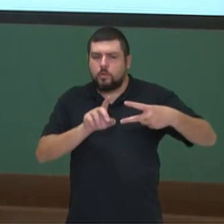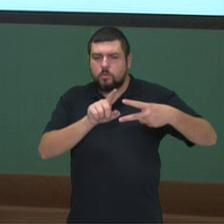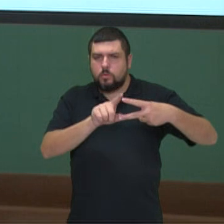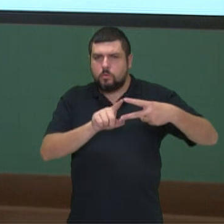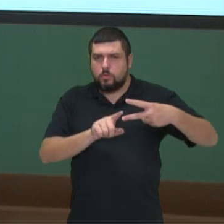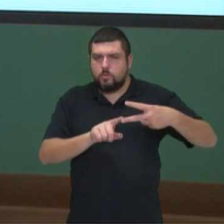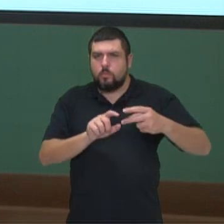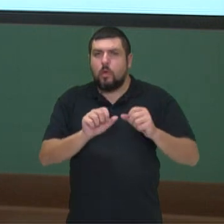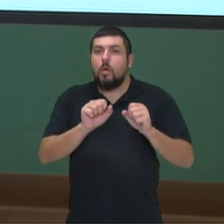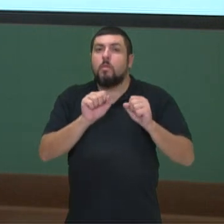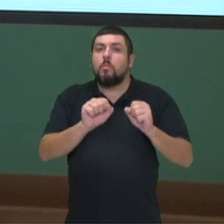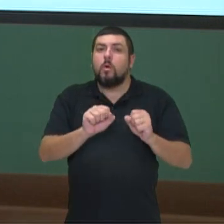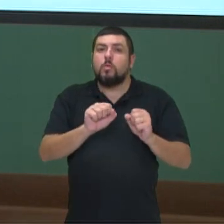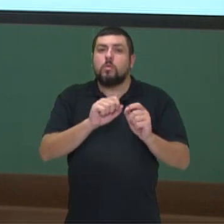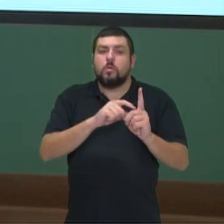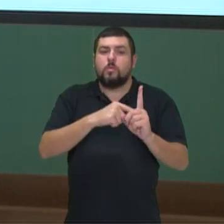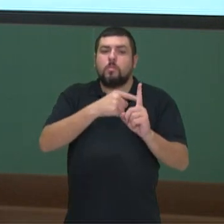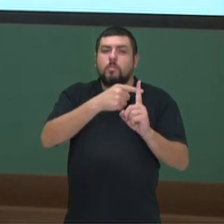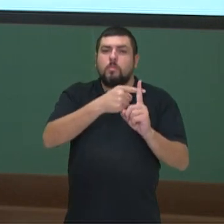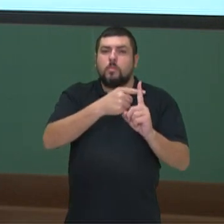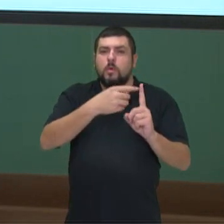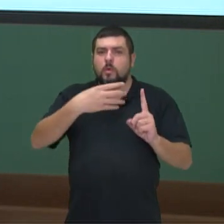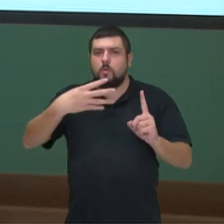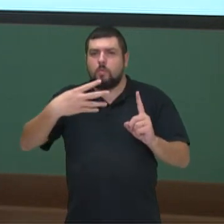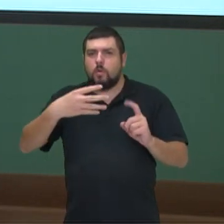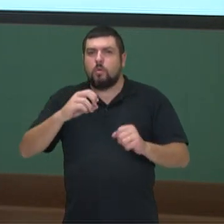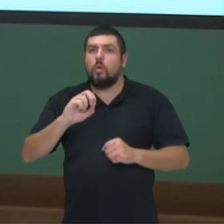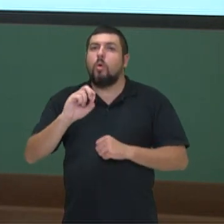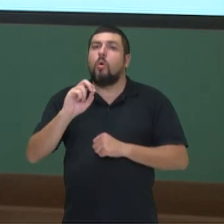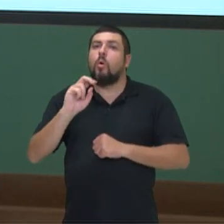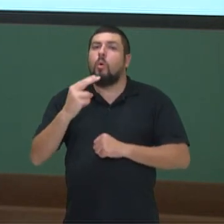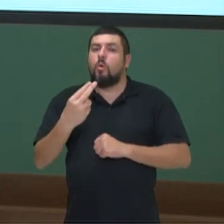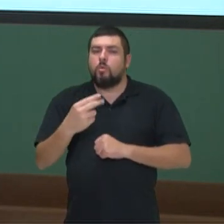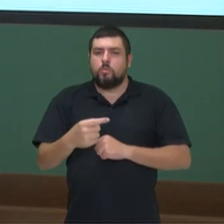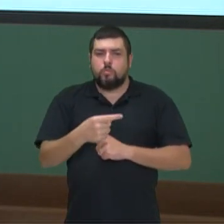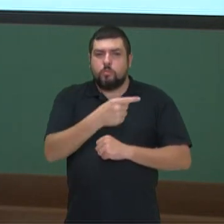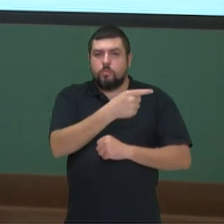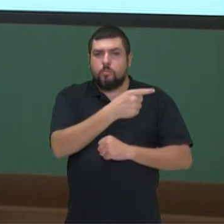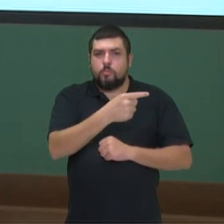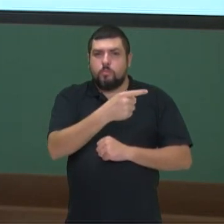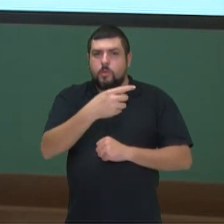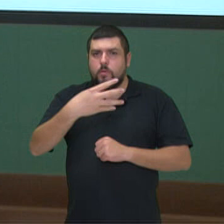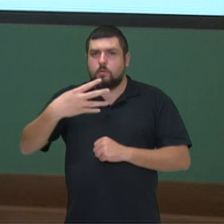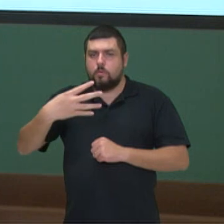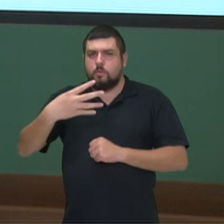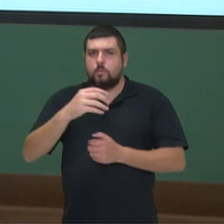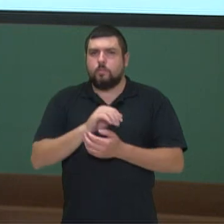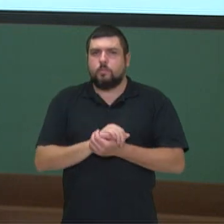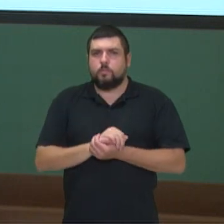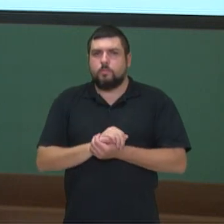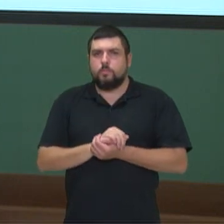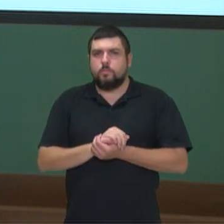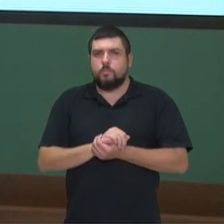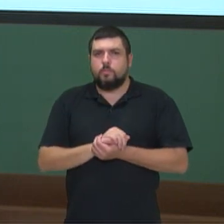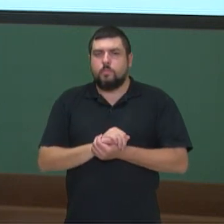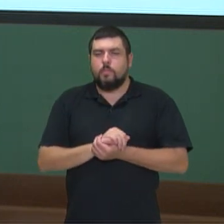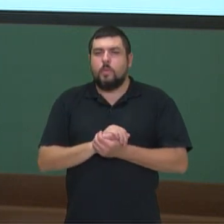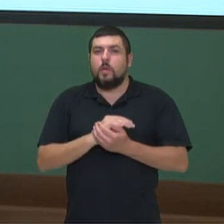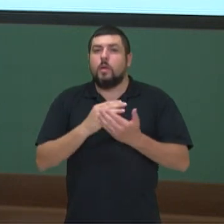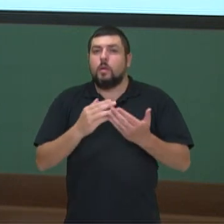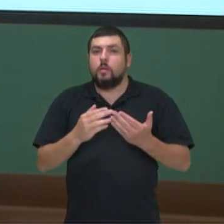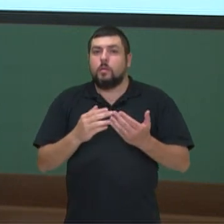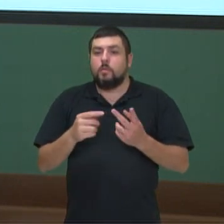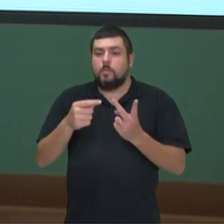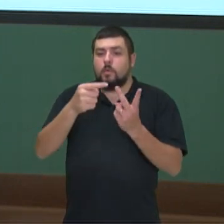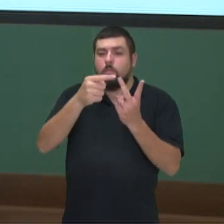mais 4 ou o menos 4. Ou seja, o 16, raiz quadrada de 16, ele teria